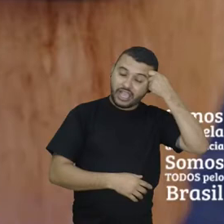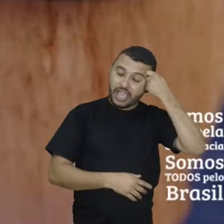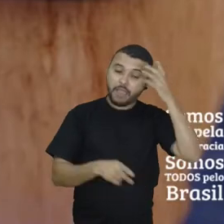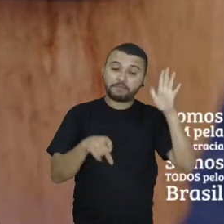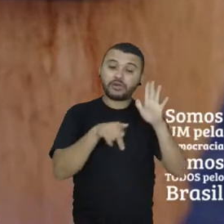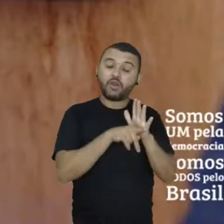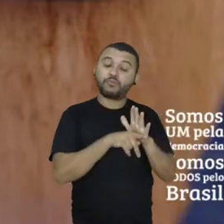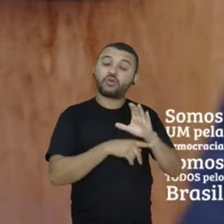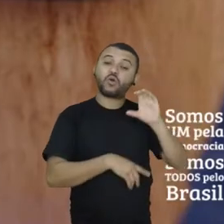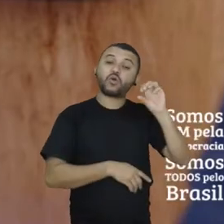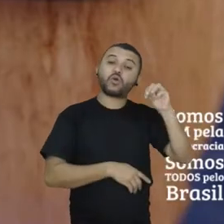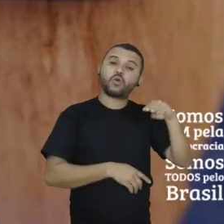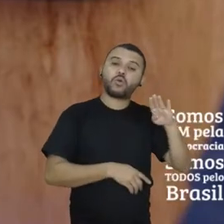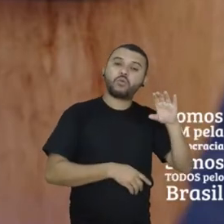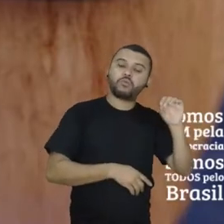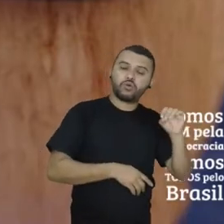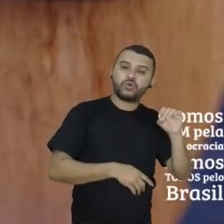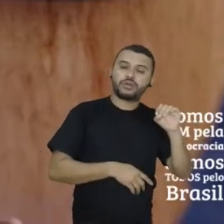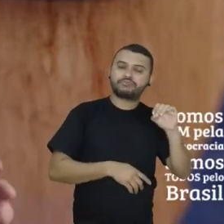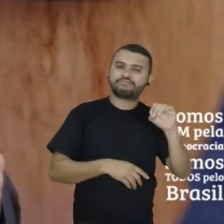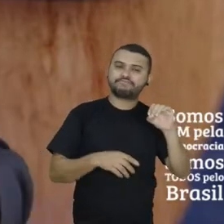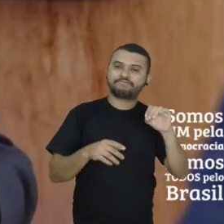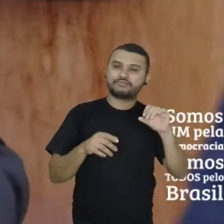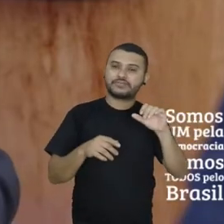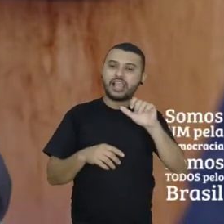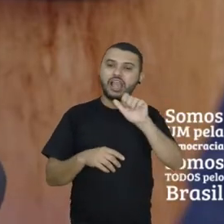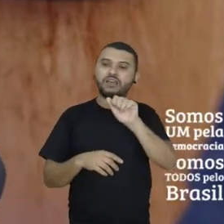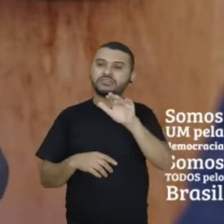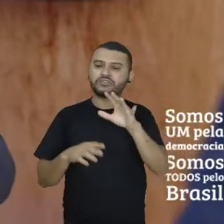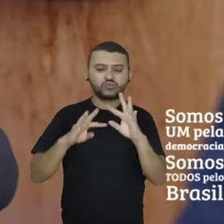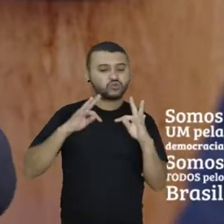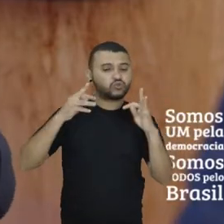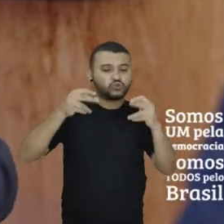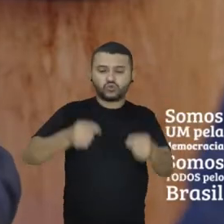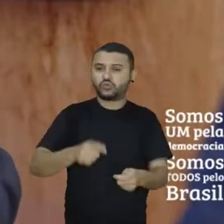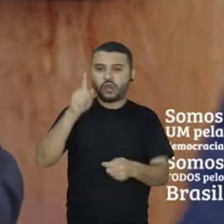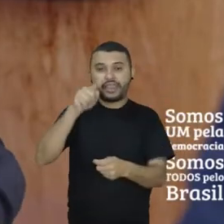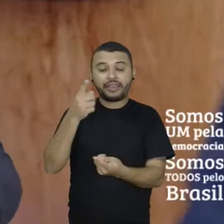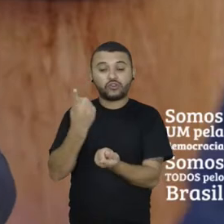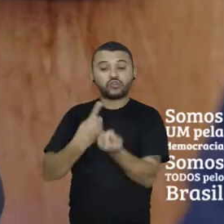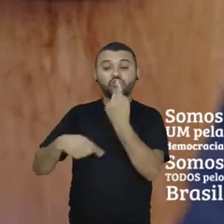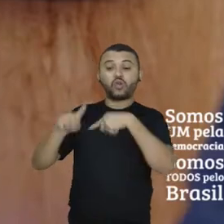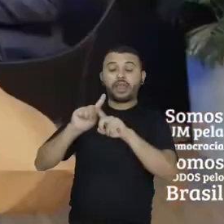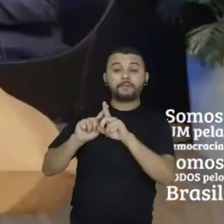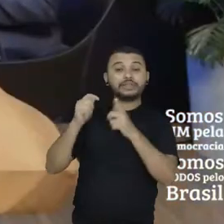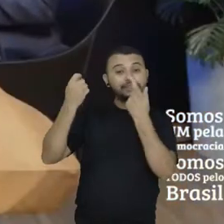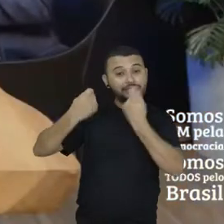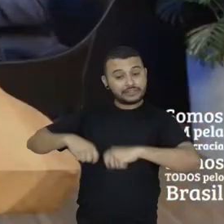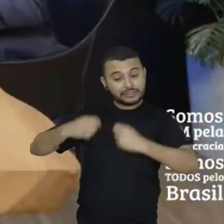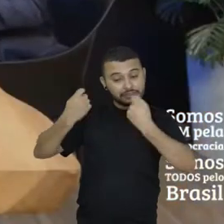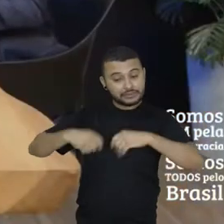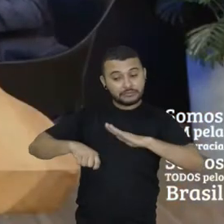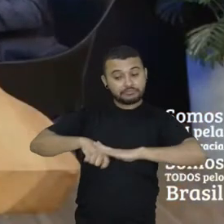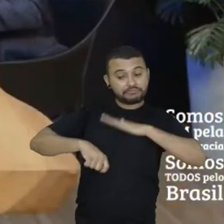na Ásia é a Indonésia. Então, nós vamos fazer disso ao contrário, gerar emprego